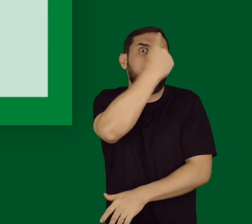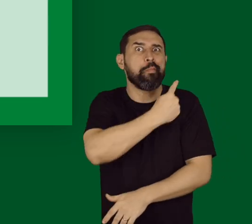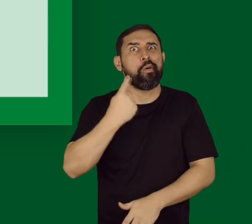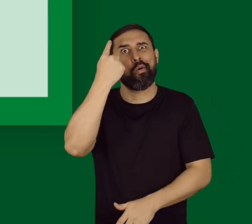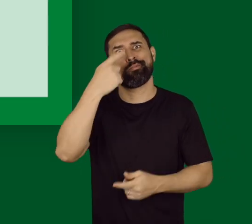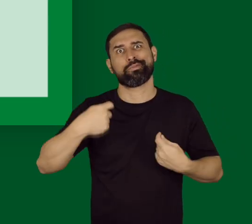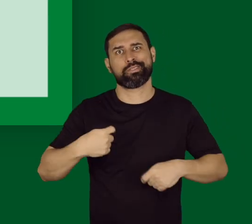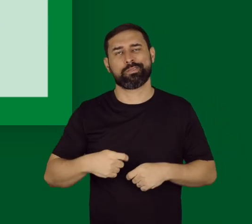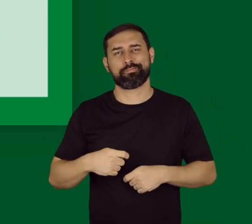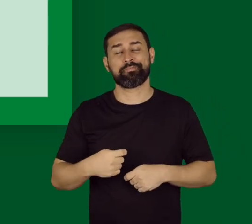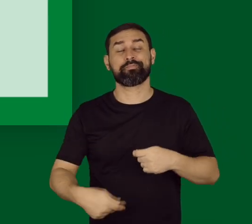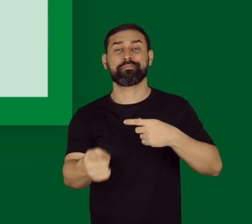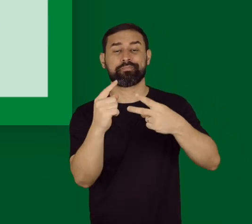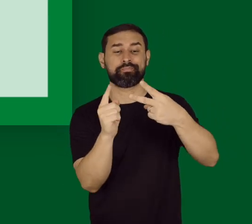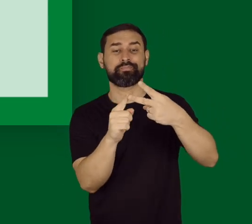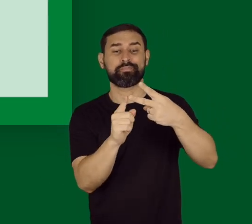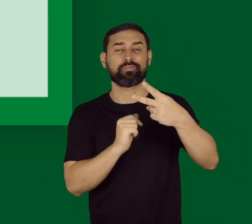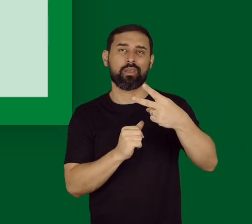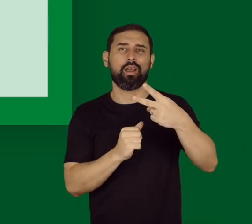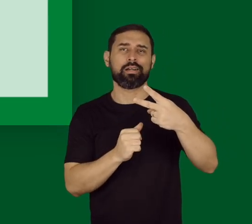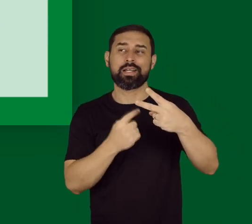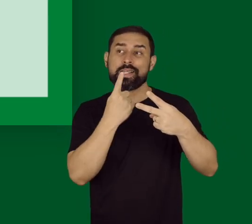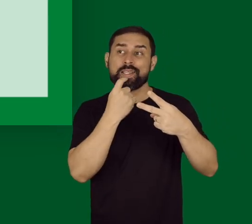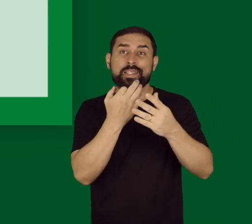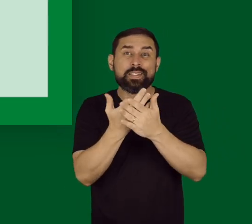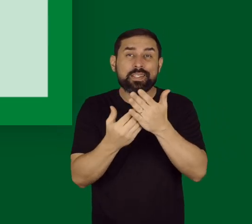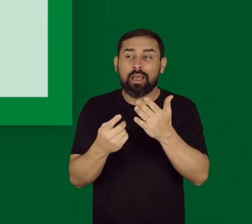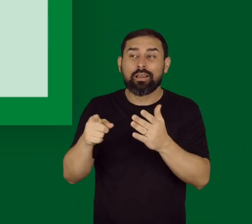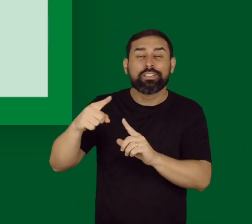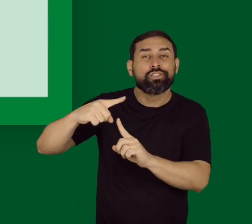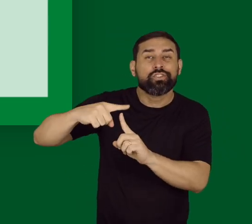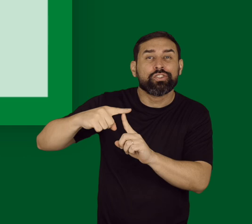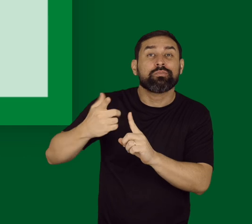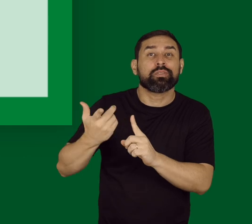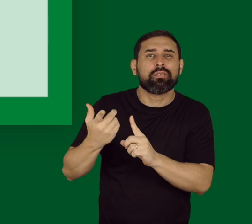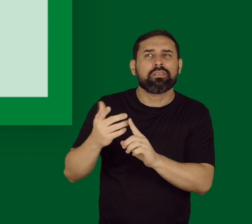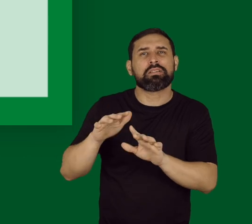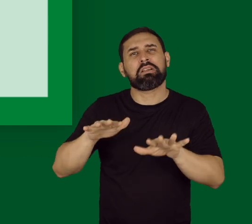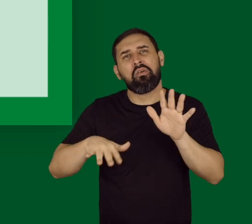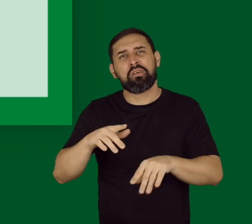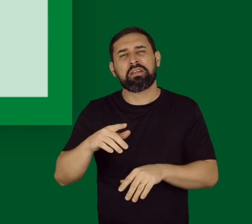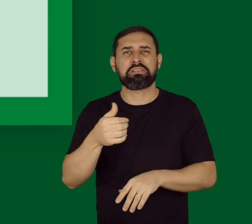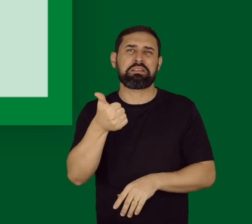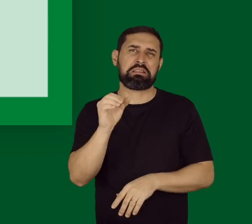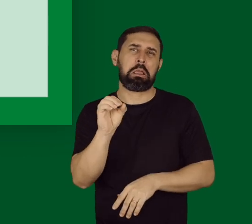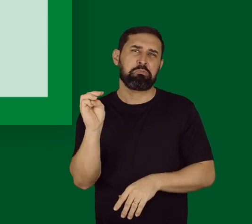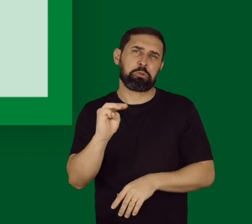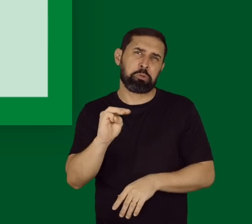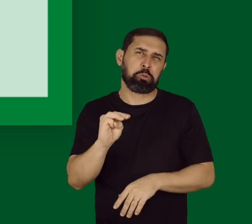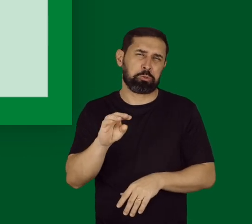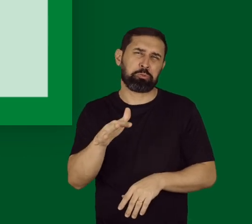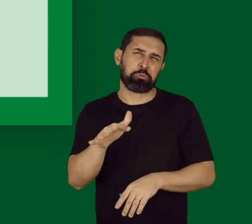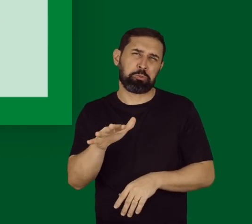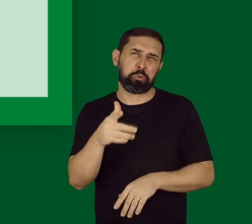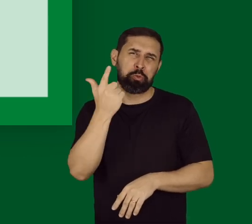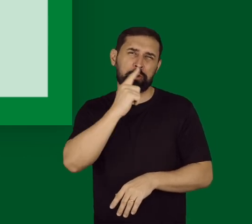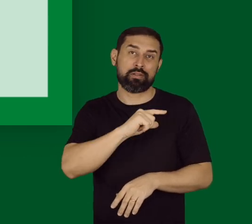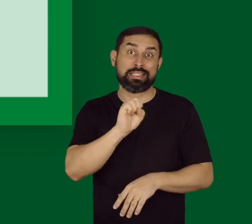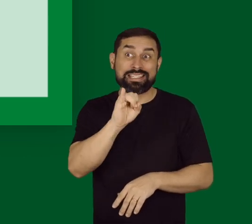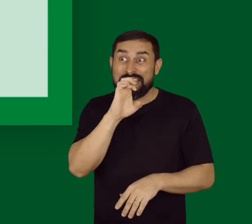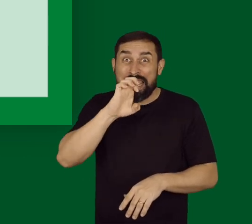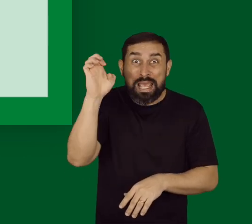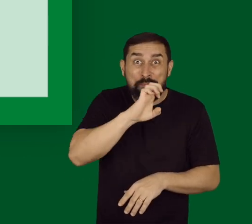demorar 1 hora para você conseguir. A segunda opção é o sangue tipo específico, que vai demorar de 10 a 15 minutos para você